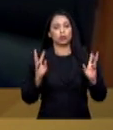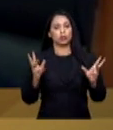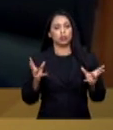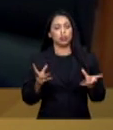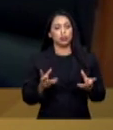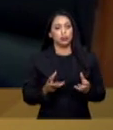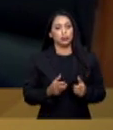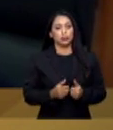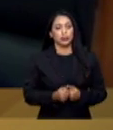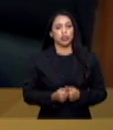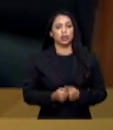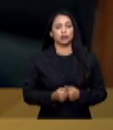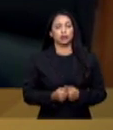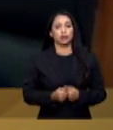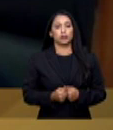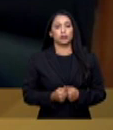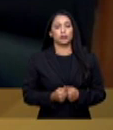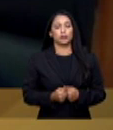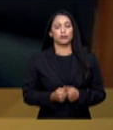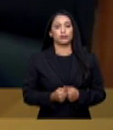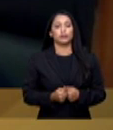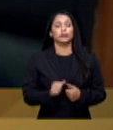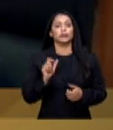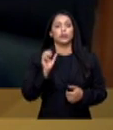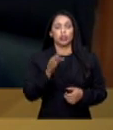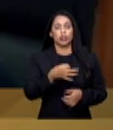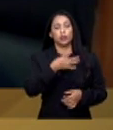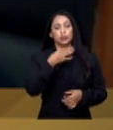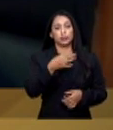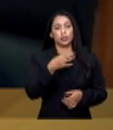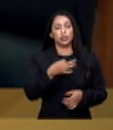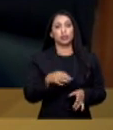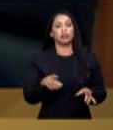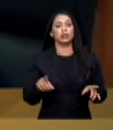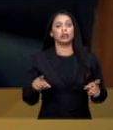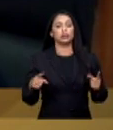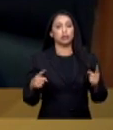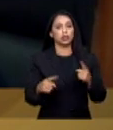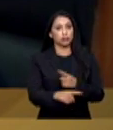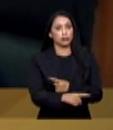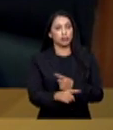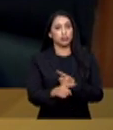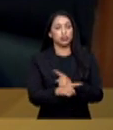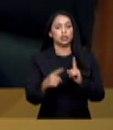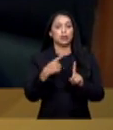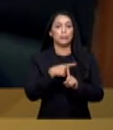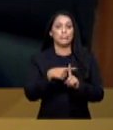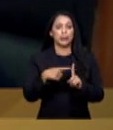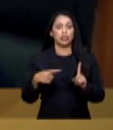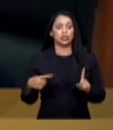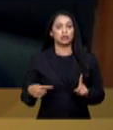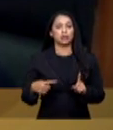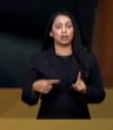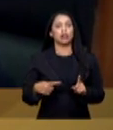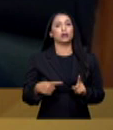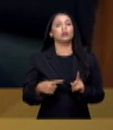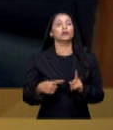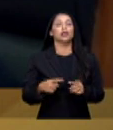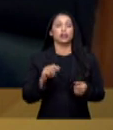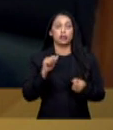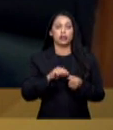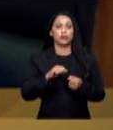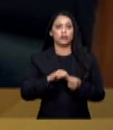a posição defendida e a divergência aberta, parcial, pelo ministro Alexandre de